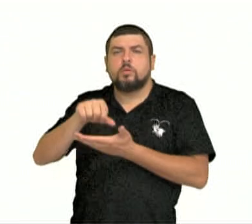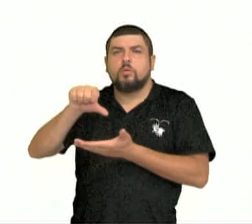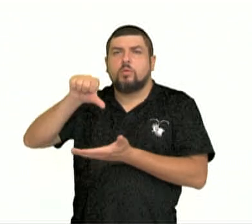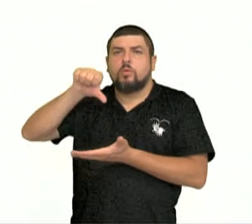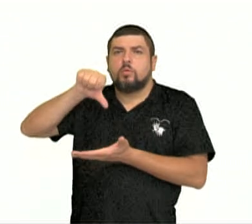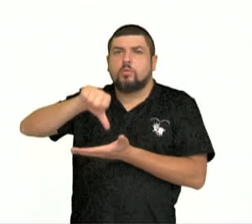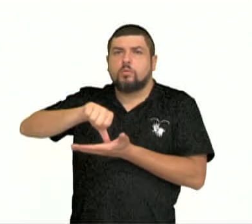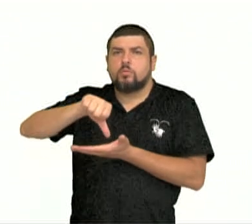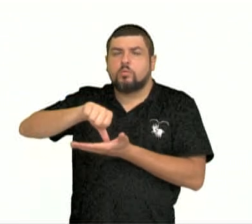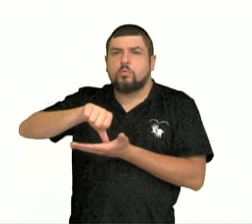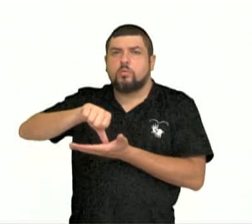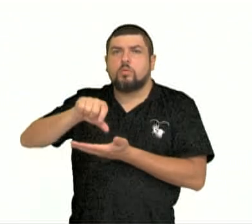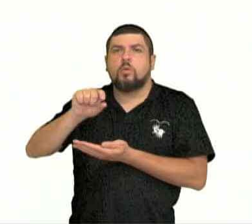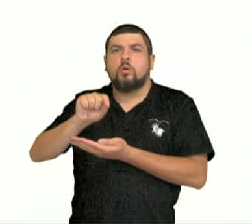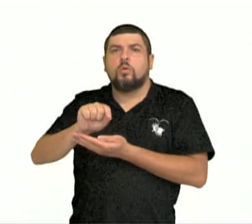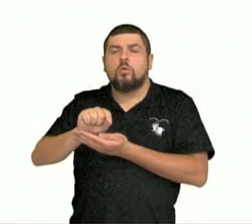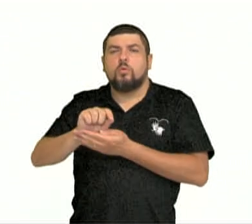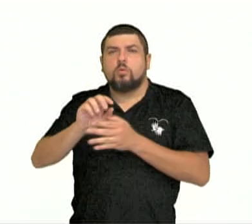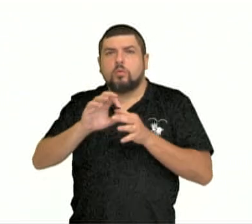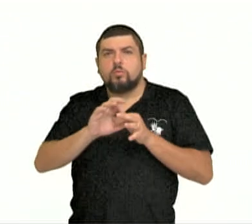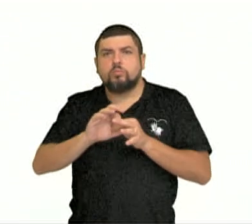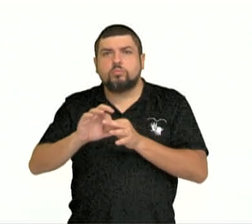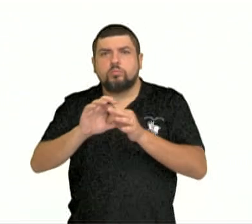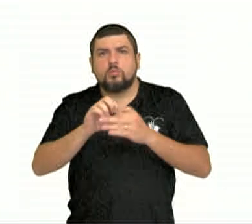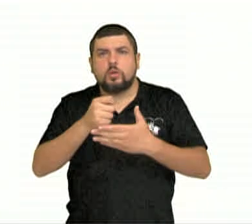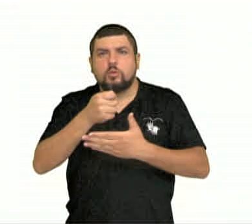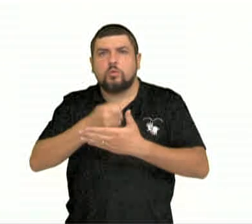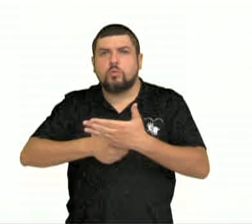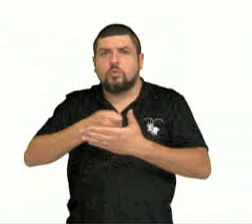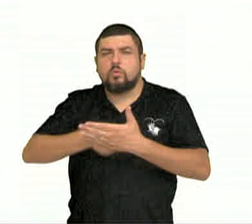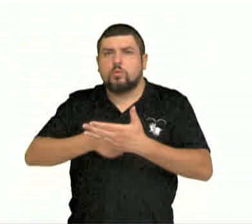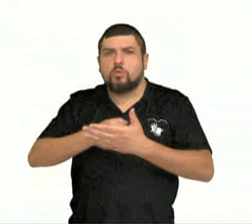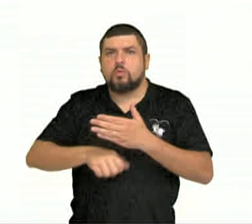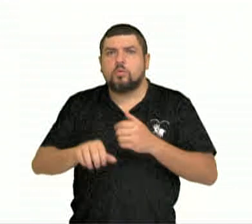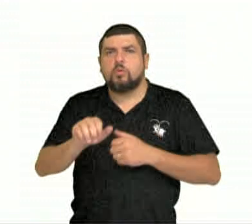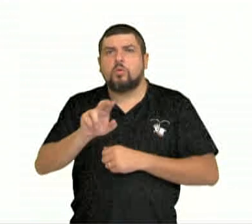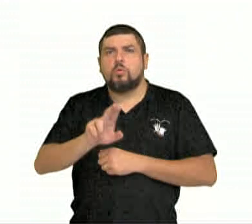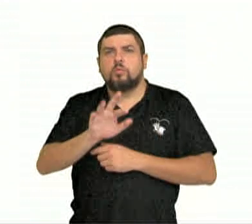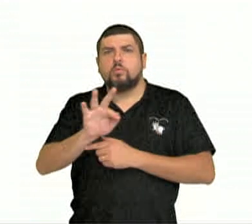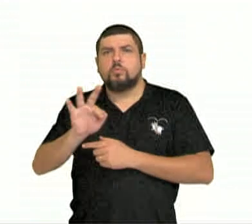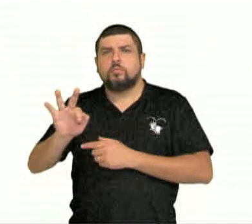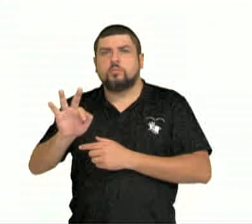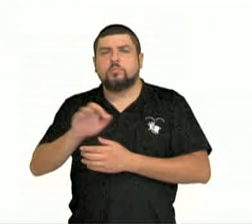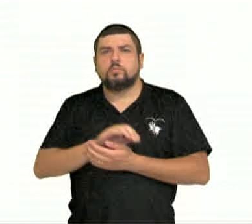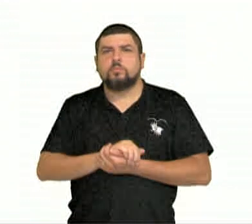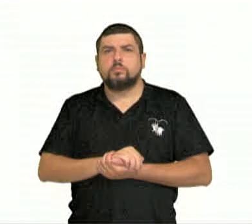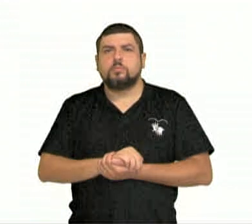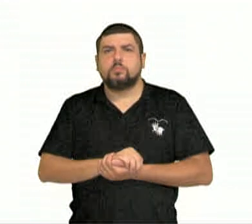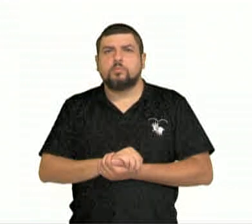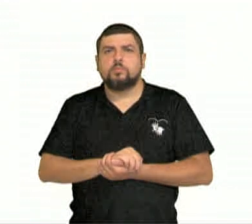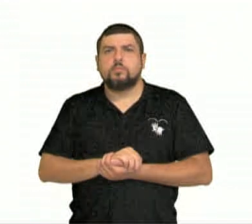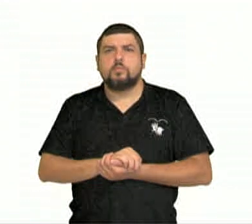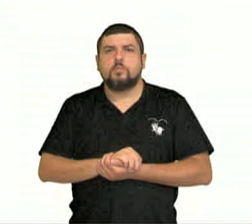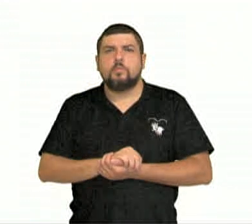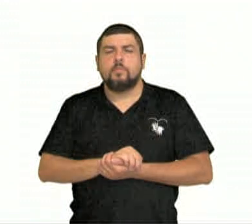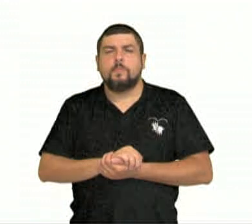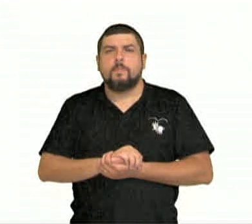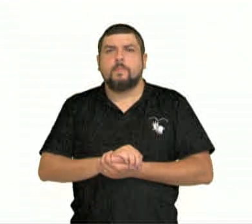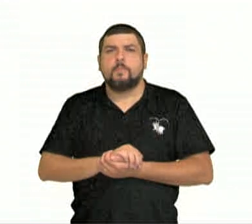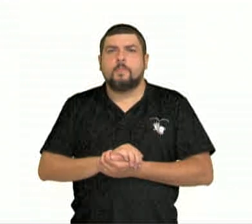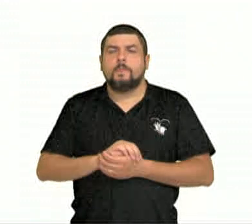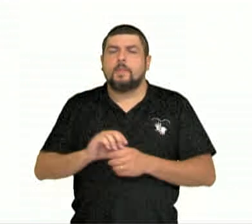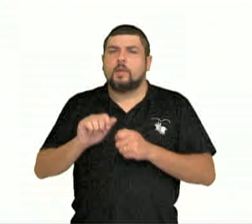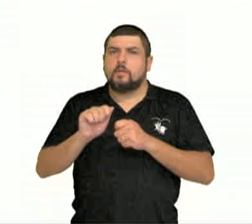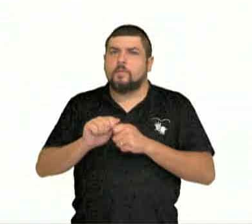Universitário ao calendário de lutas unificadas da Universidade Federal Fluminense. Fazemos isso por entender que